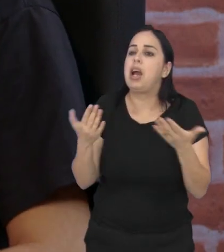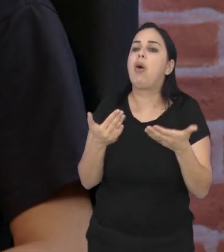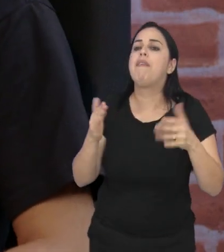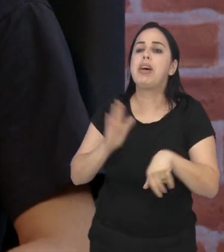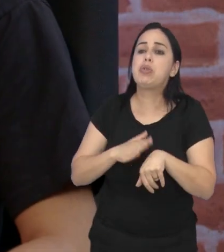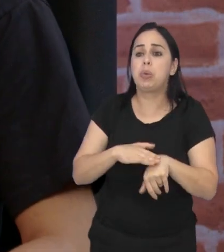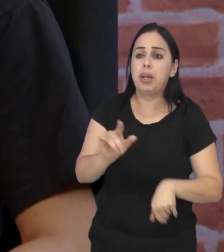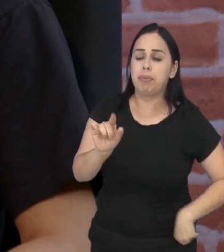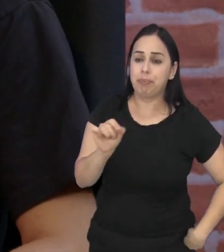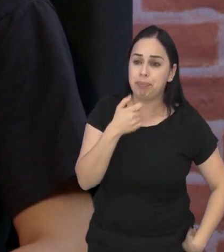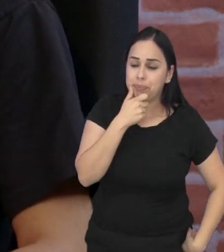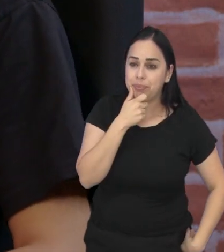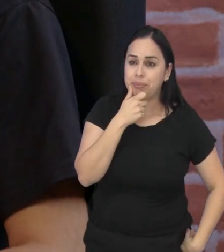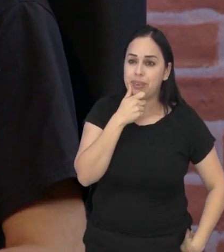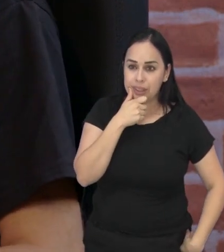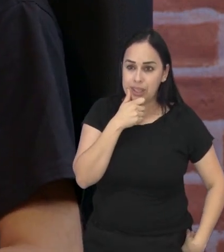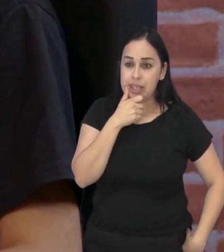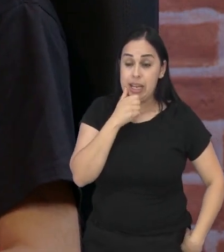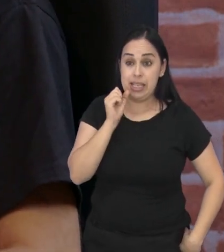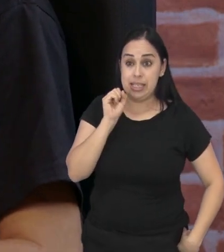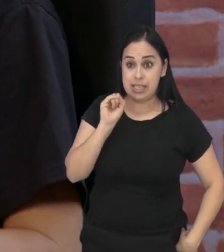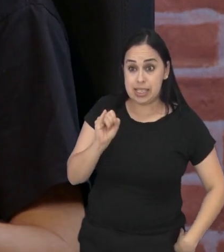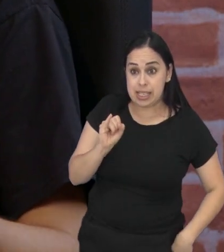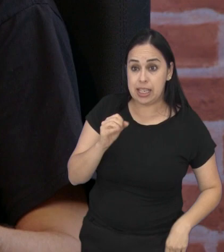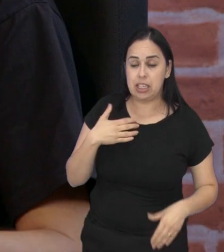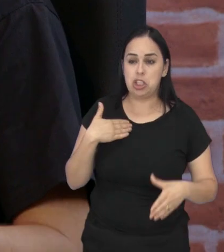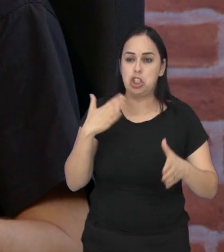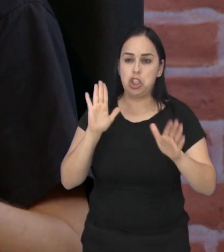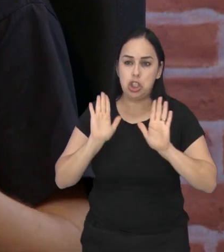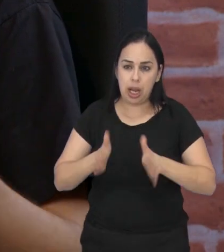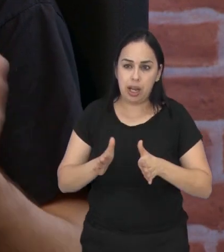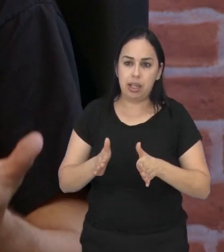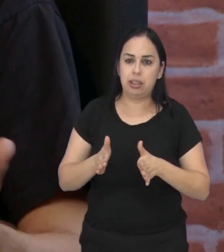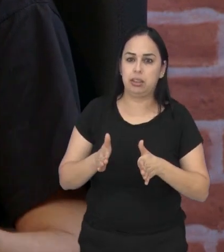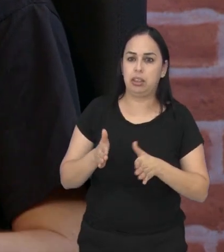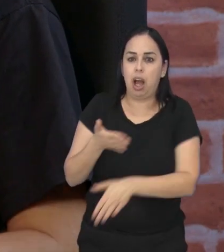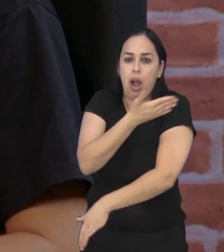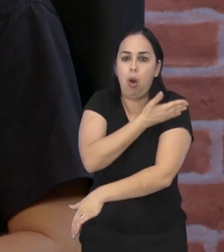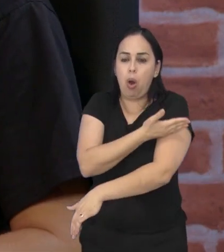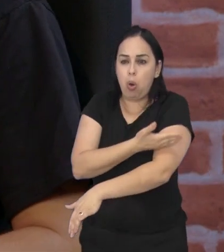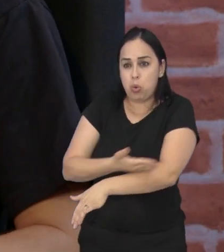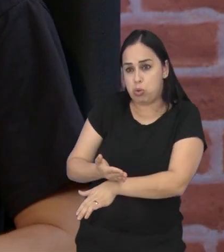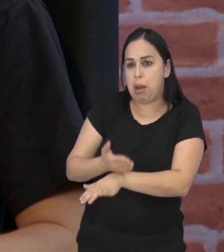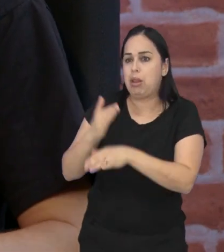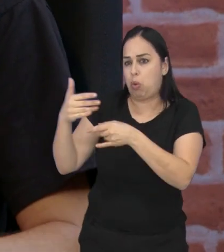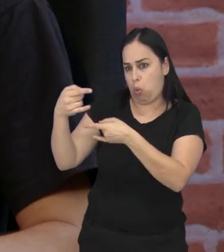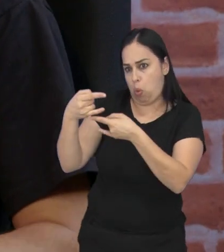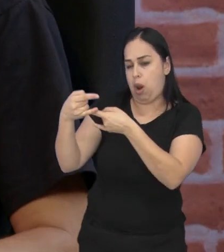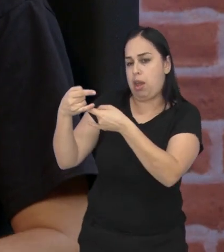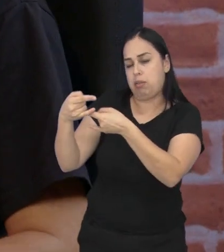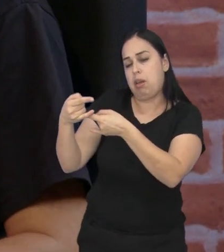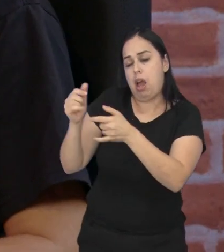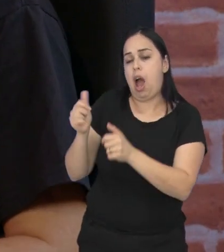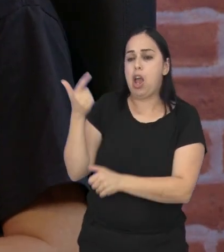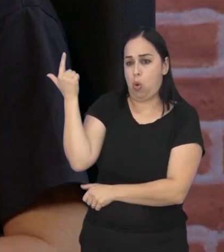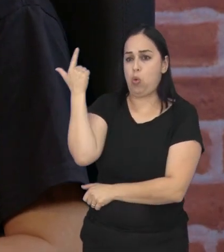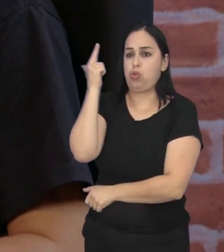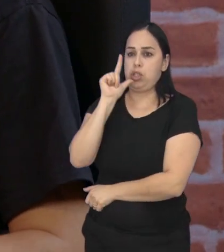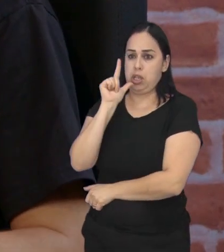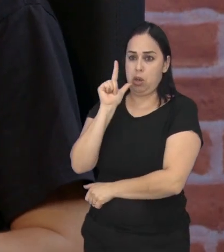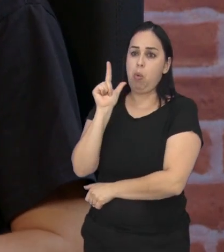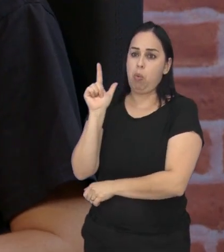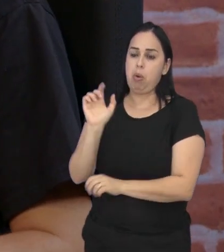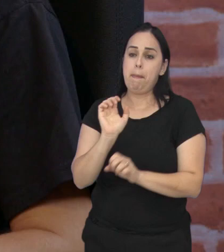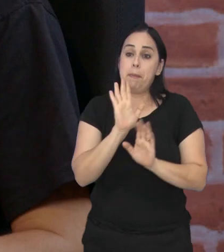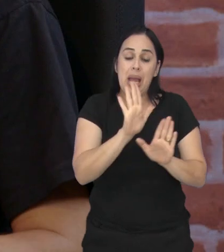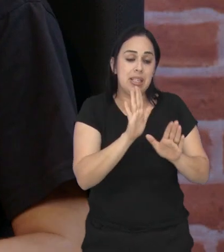quê? Né? Então, quem já tinha um pouco dessa interatividade, essa coisa do online, se saiu melhor. Né? Quem